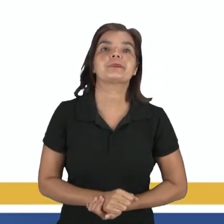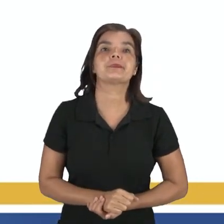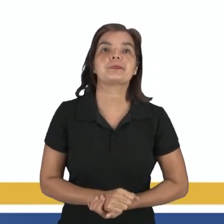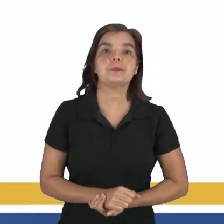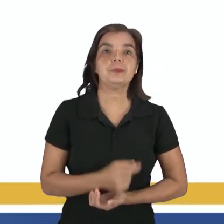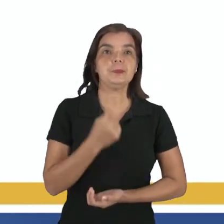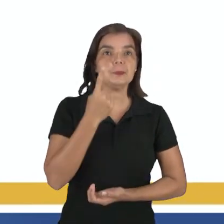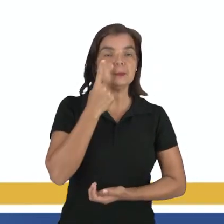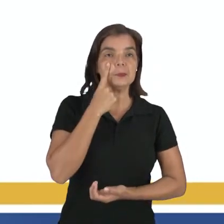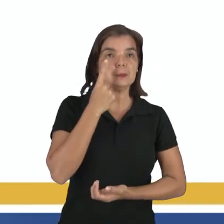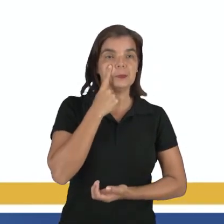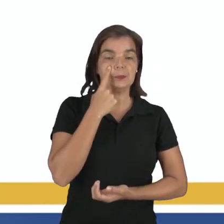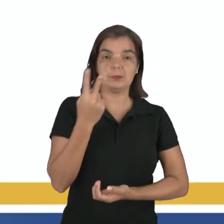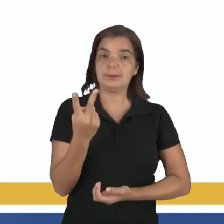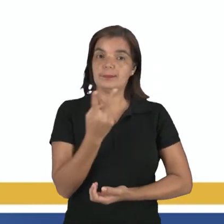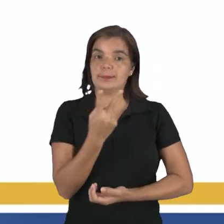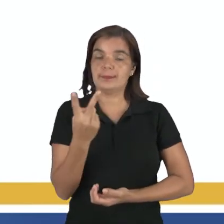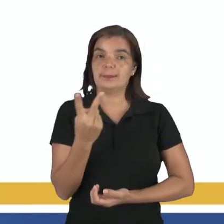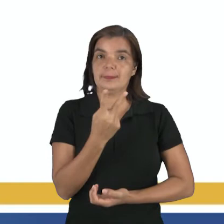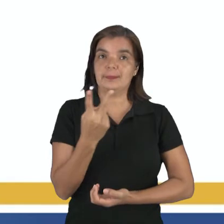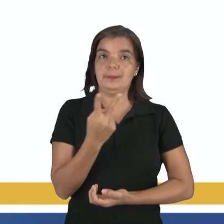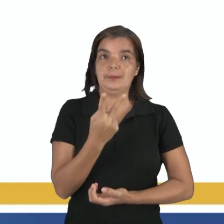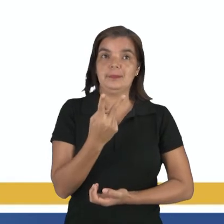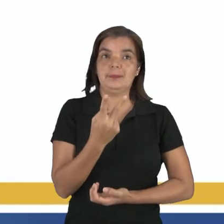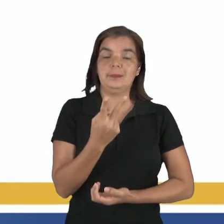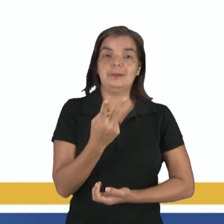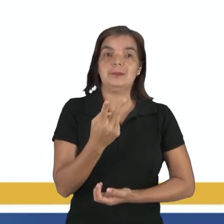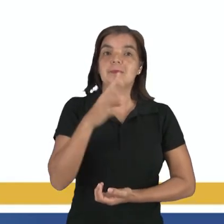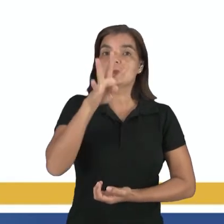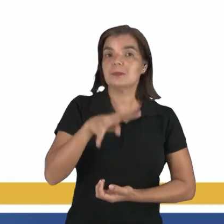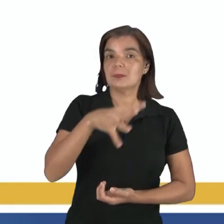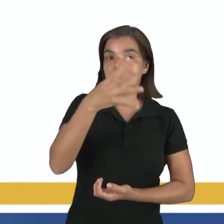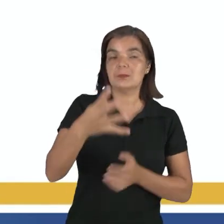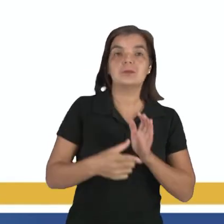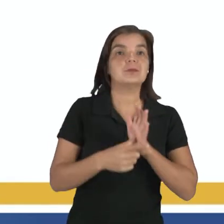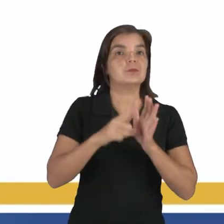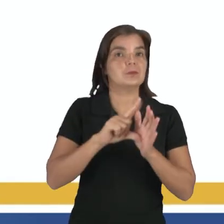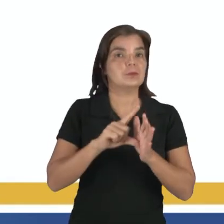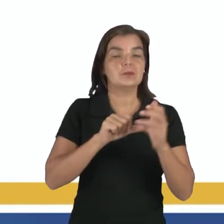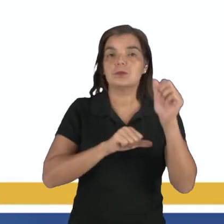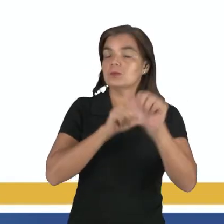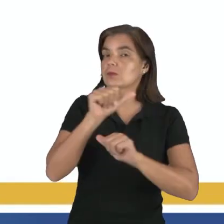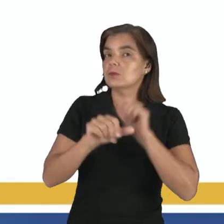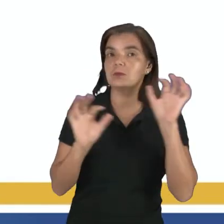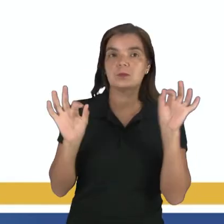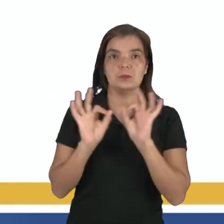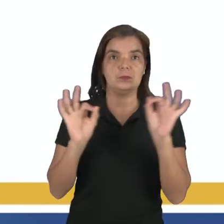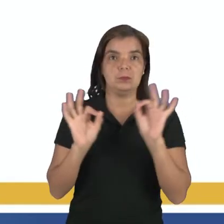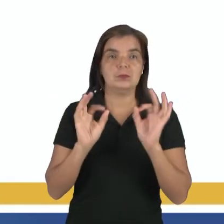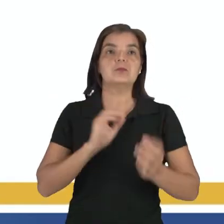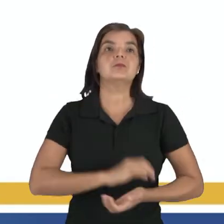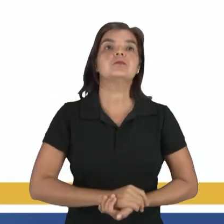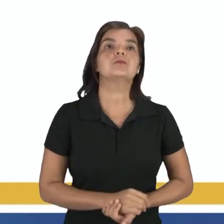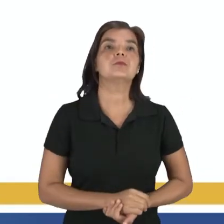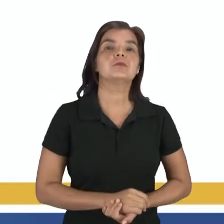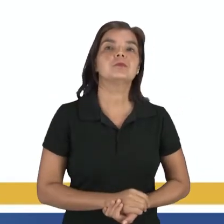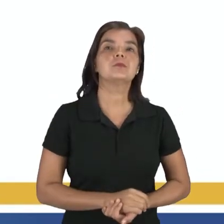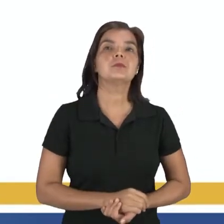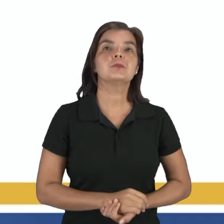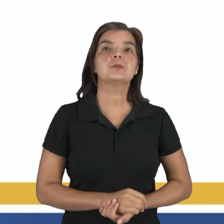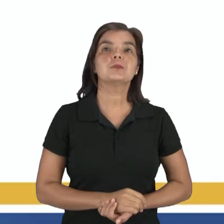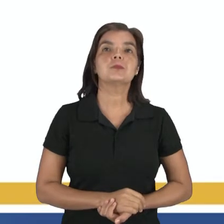vamos falar de par ordenado, pessoal, é igual à tabela anterior, não muda, tá?